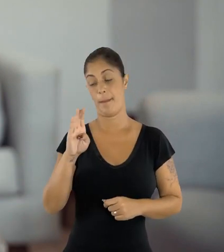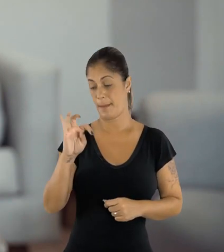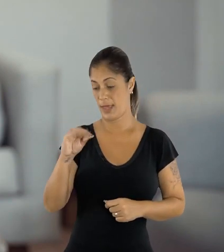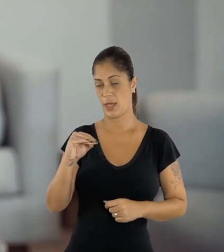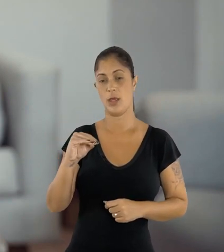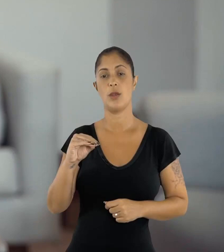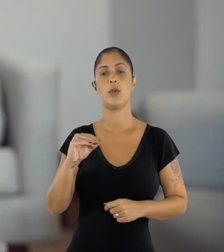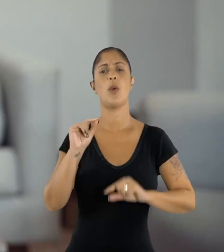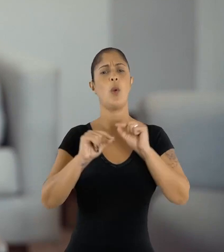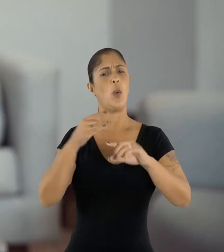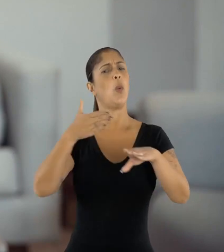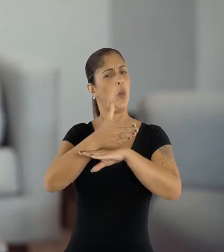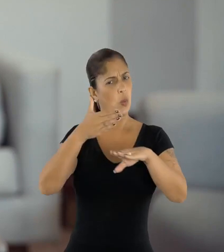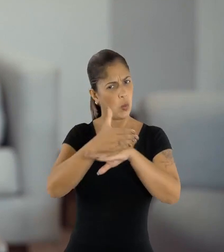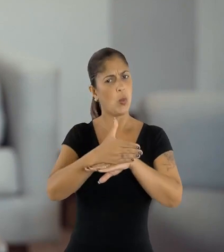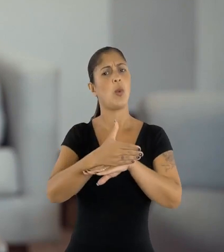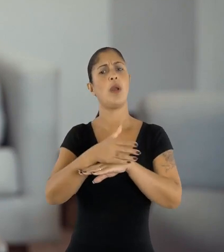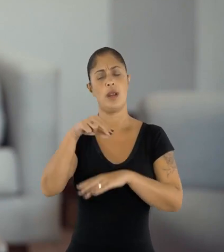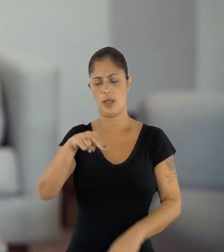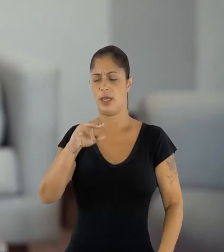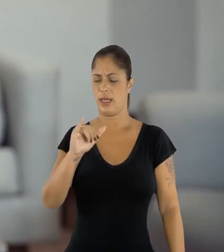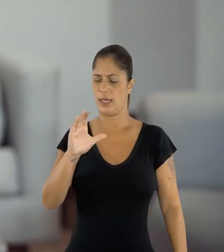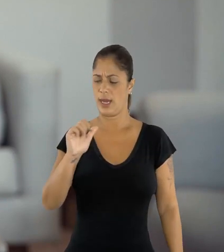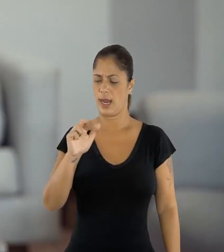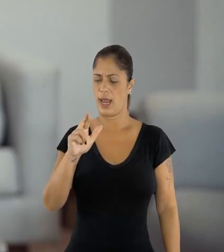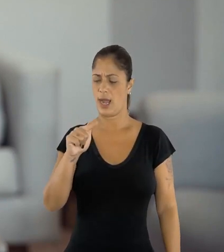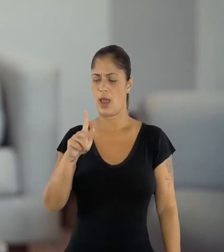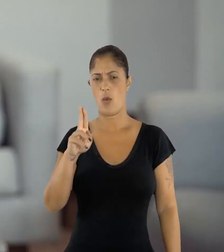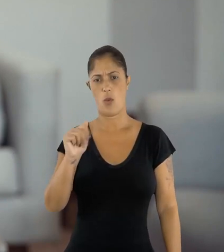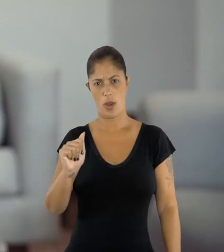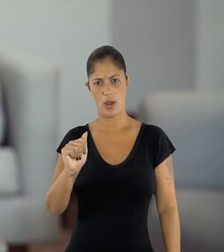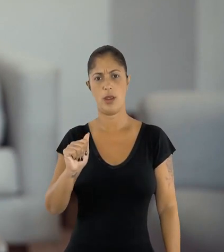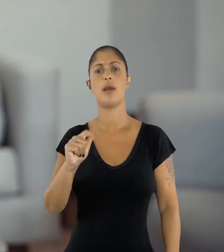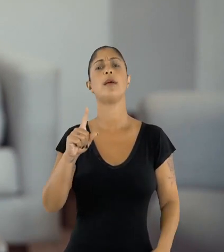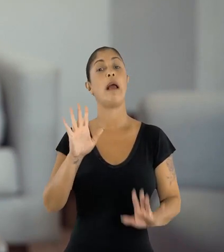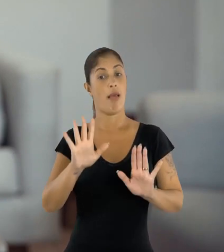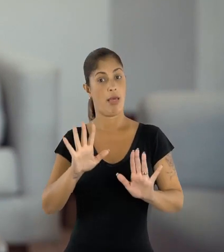disso, Beto chegava com muita frequência a Nicarágua,